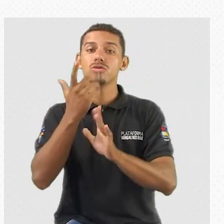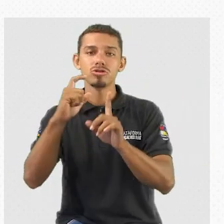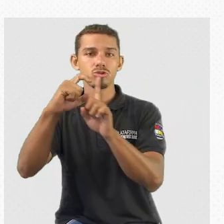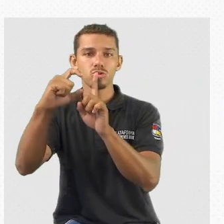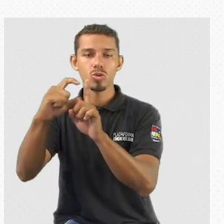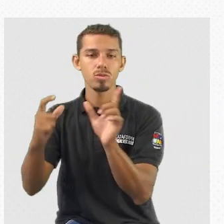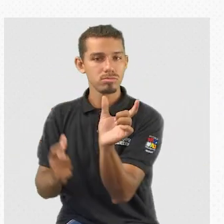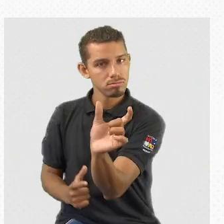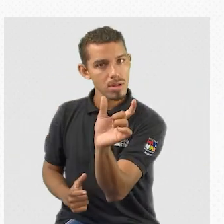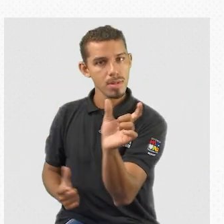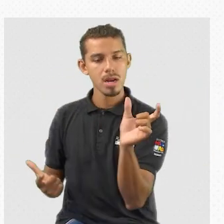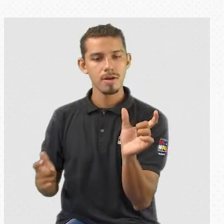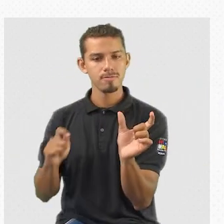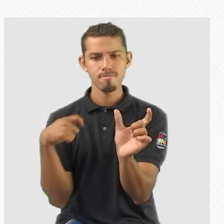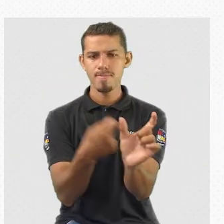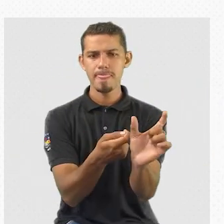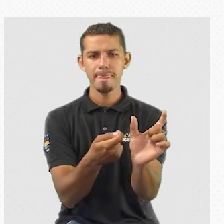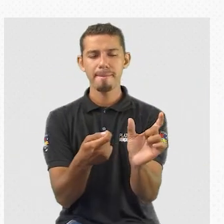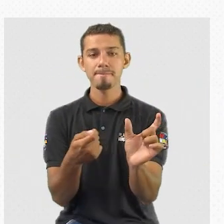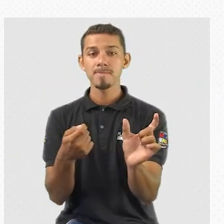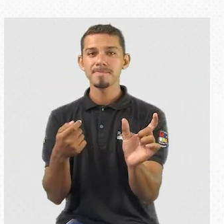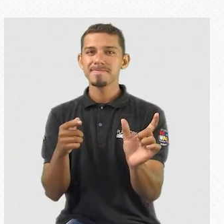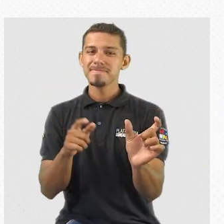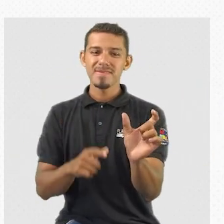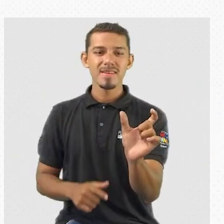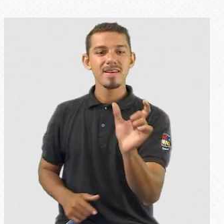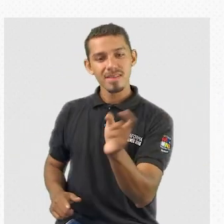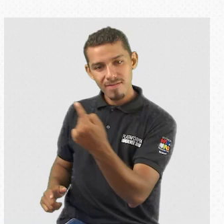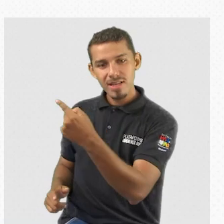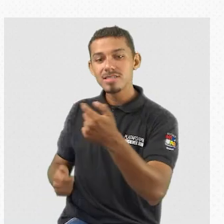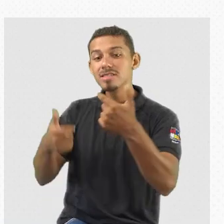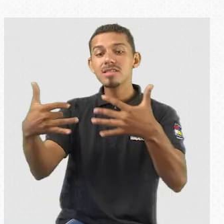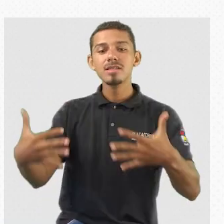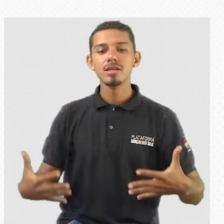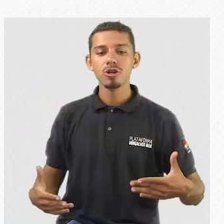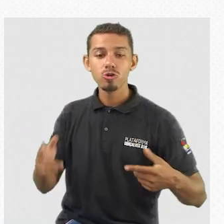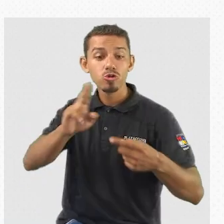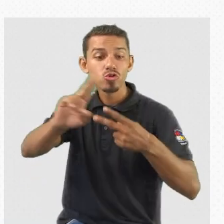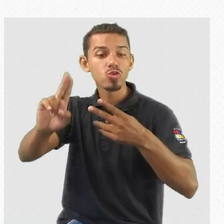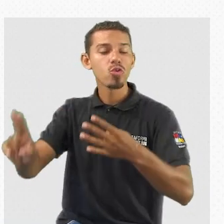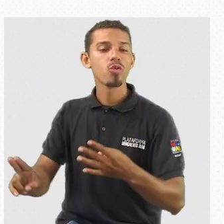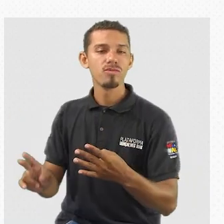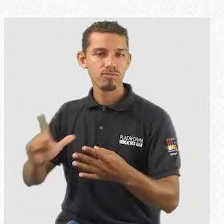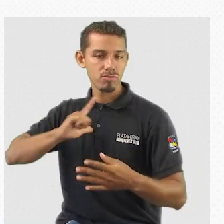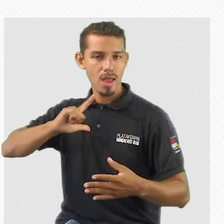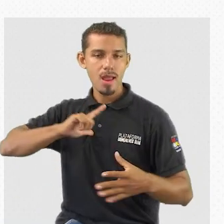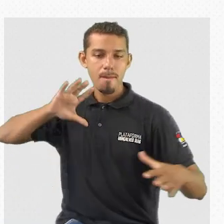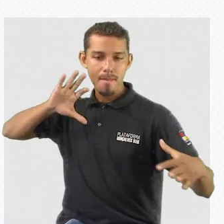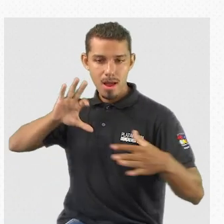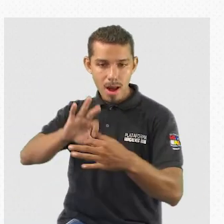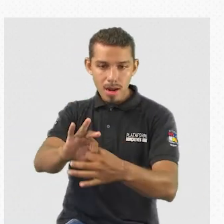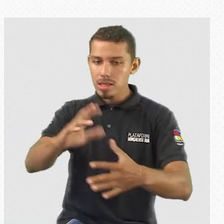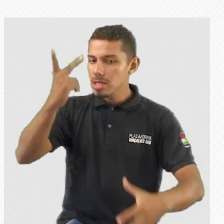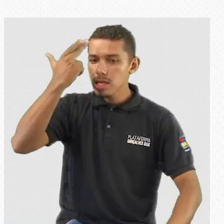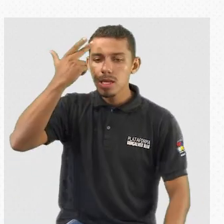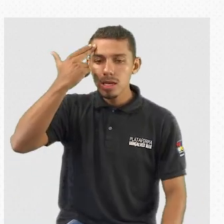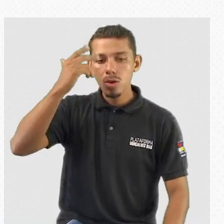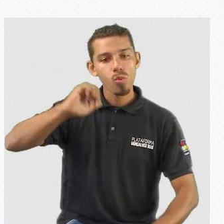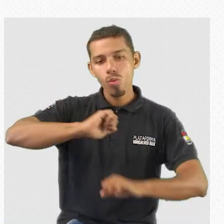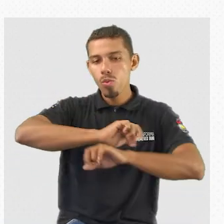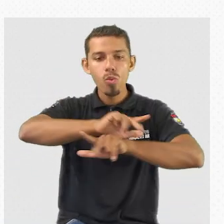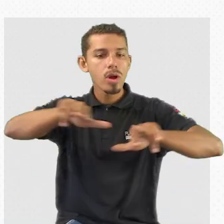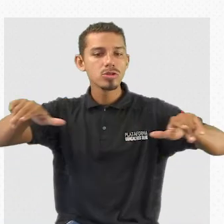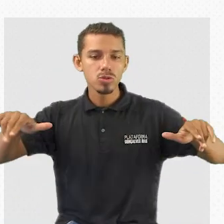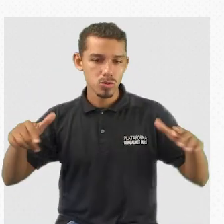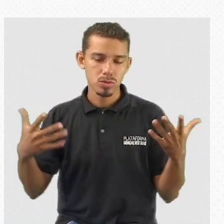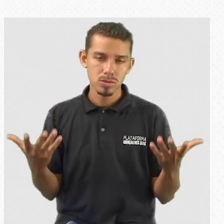Crátilo, que é o personagem dessa obra, ele vai dizer o seguinte: os nomes tem uma ligação natural com as